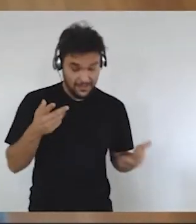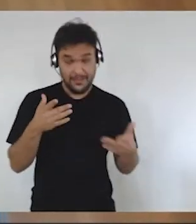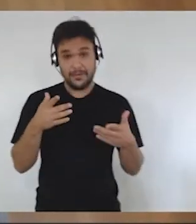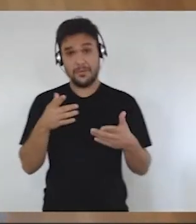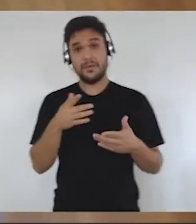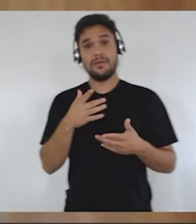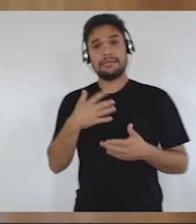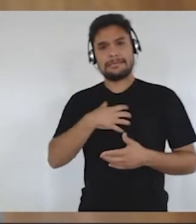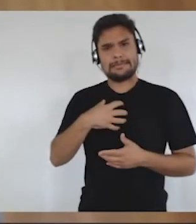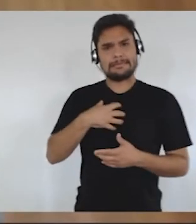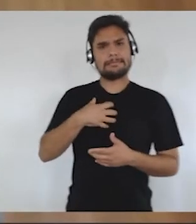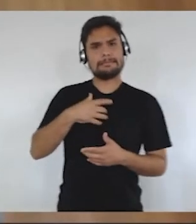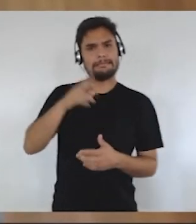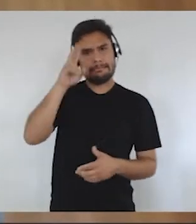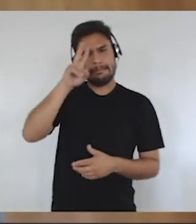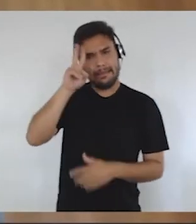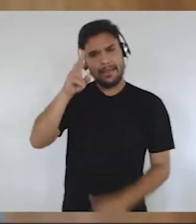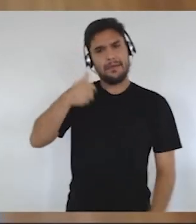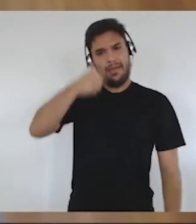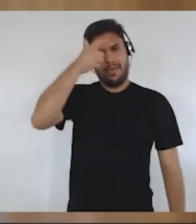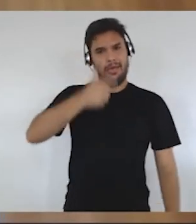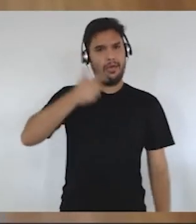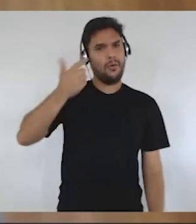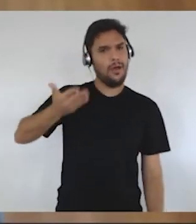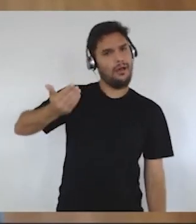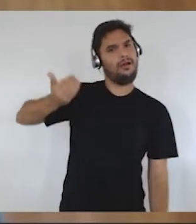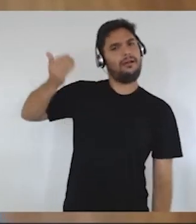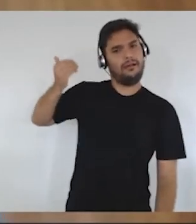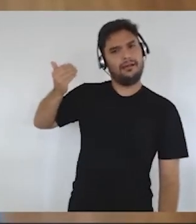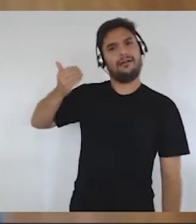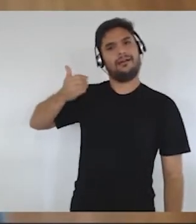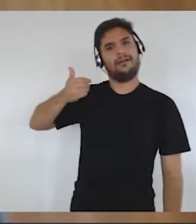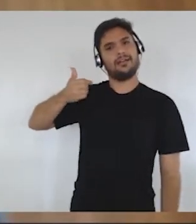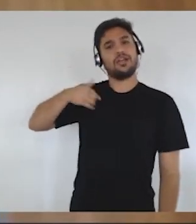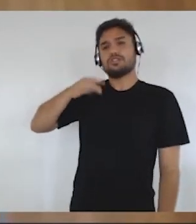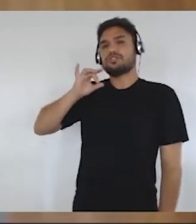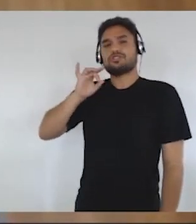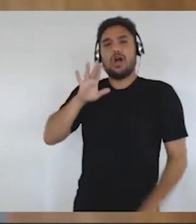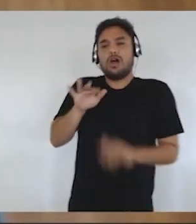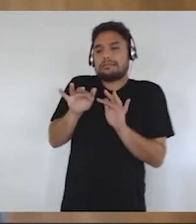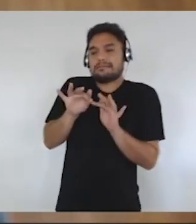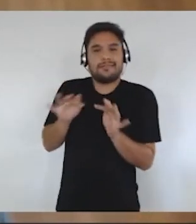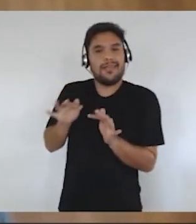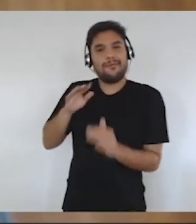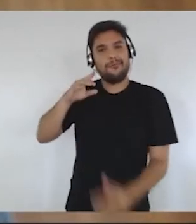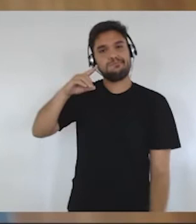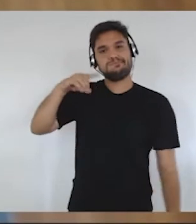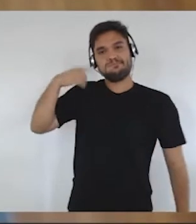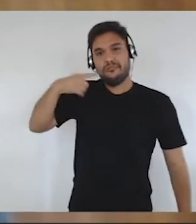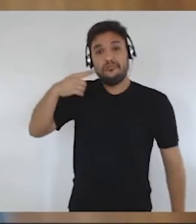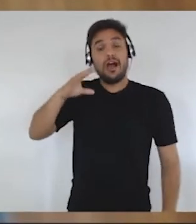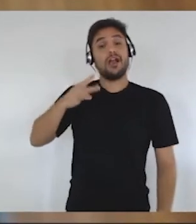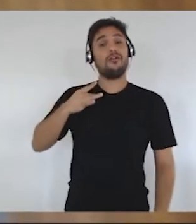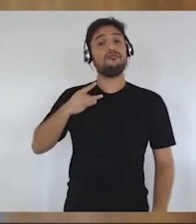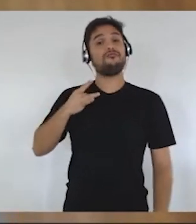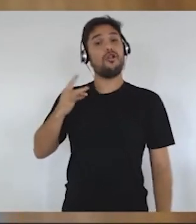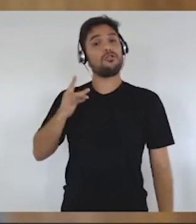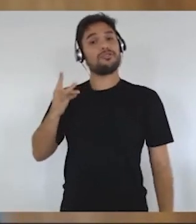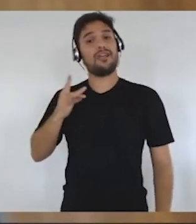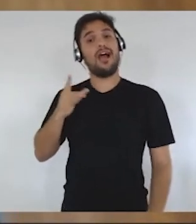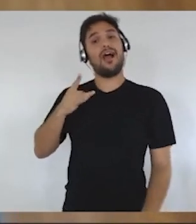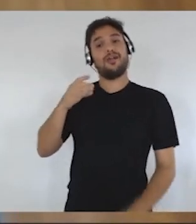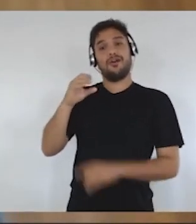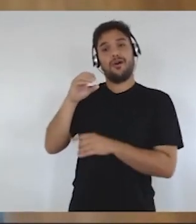propriedade e me fazem lembrar do tempo em que eu era só advogado, era voluntário da Ordem dos Advogados